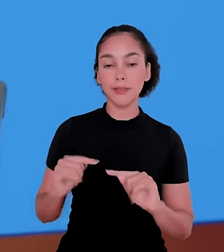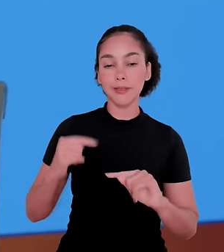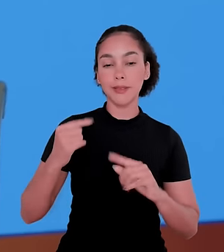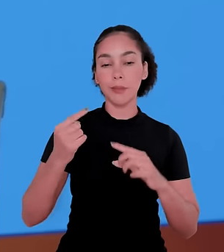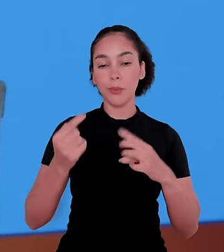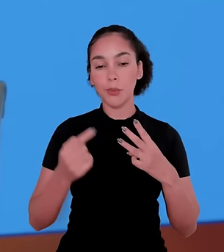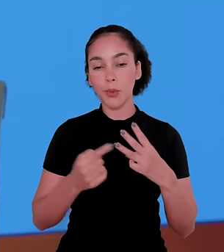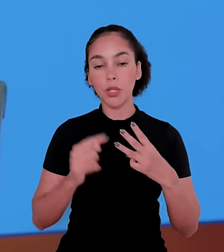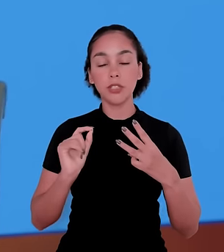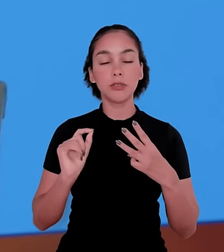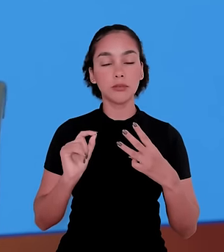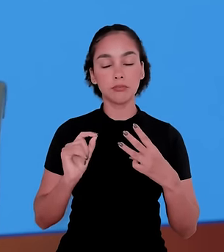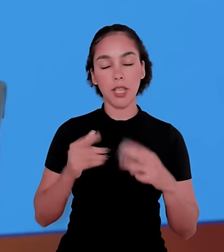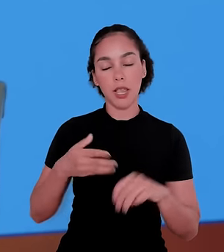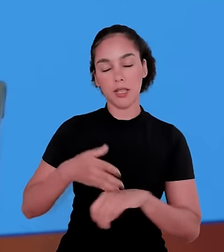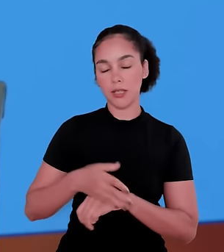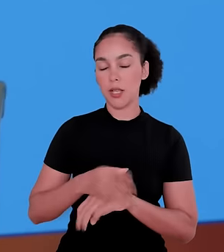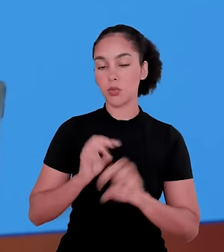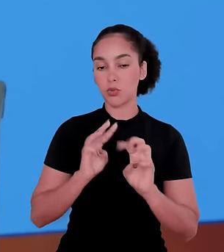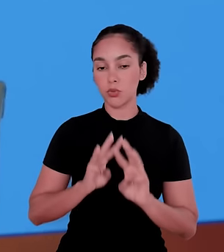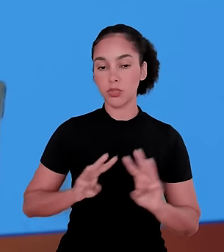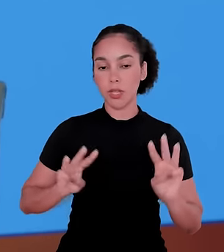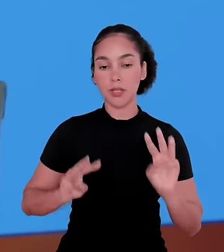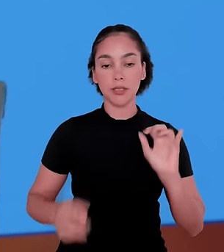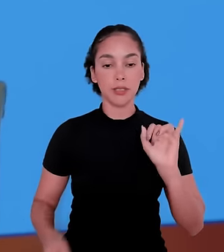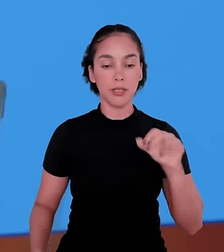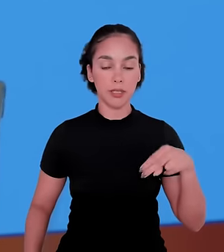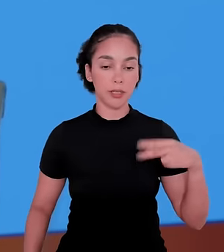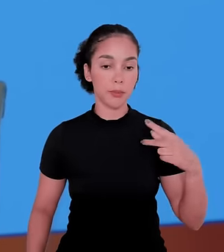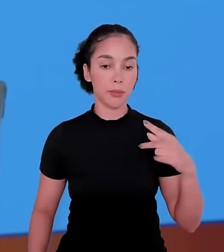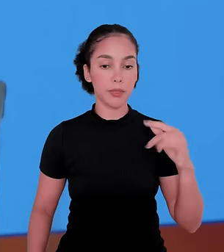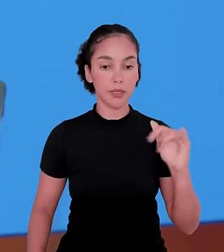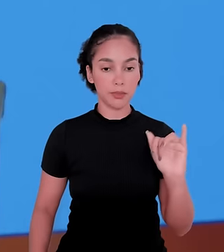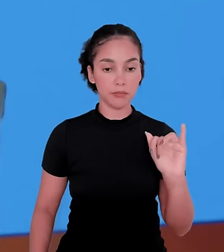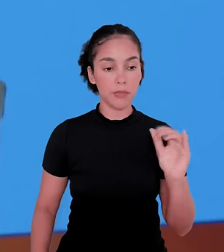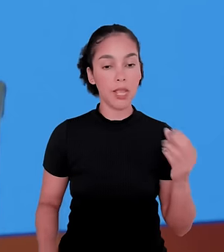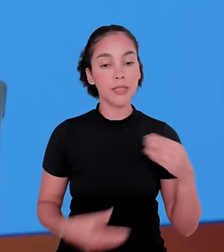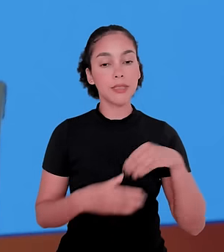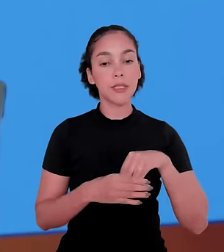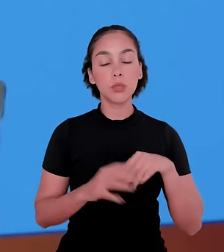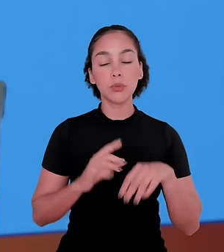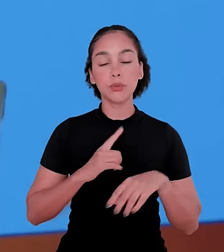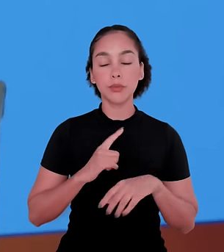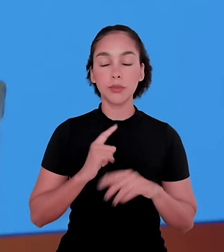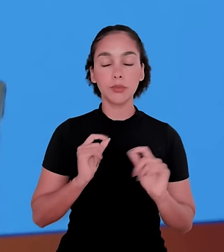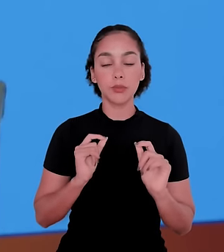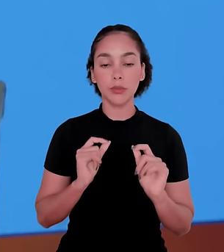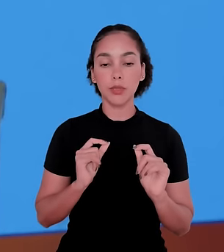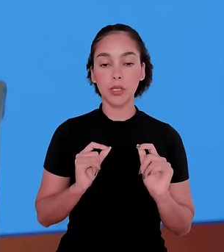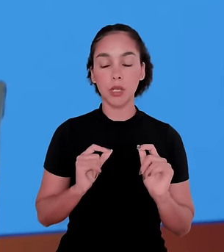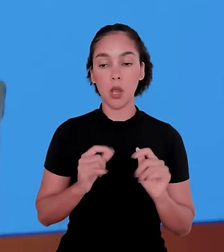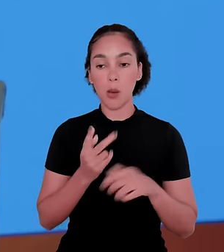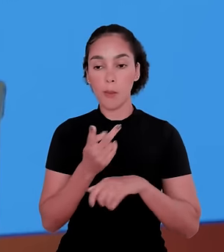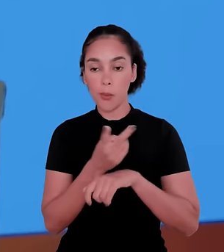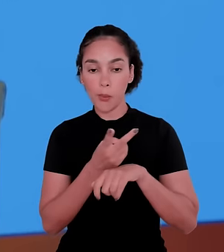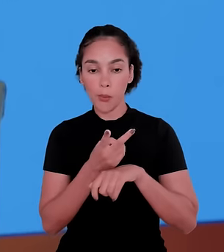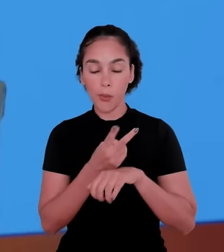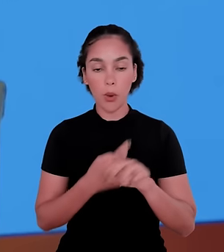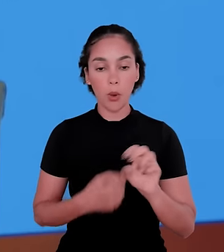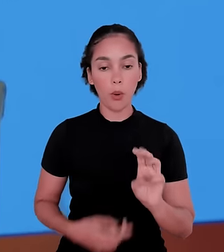fortemente é entrar no site do INPI no site de dentro dele tem o que a gente chama de busca